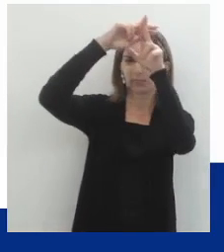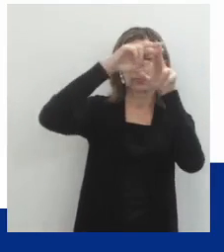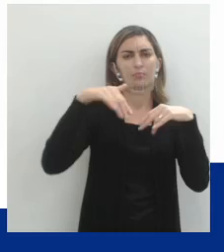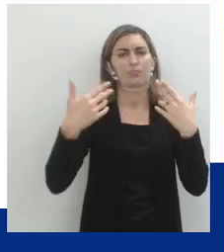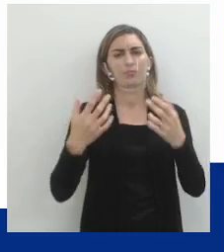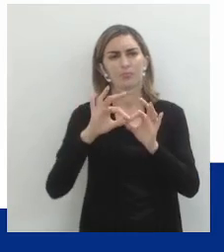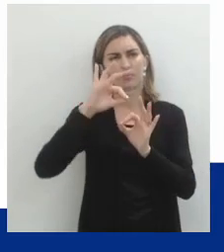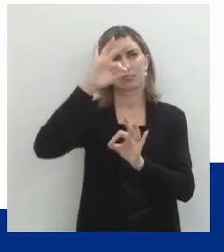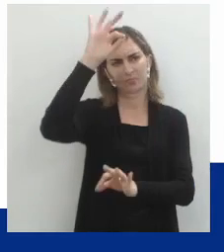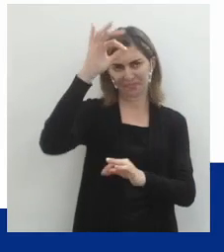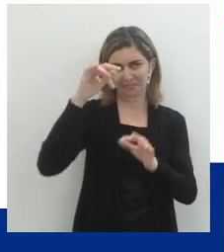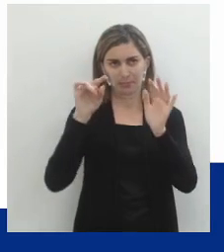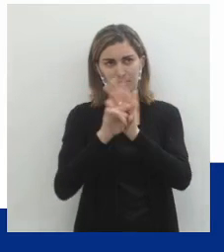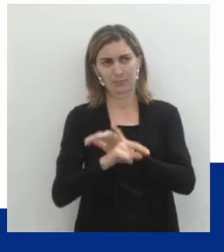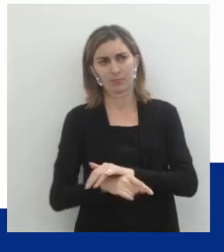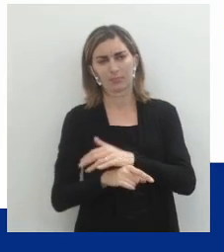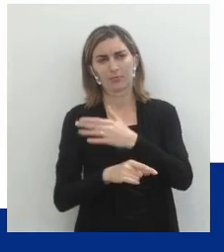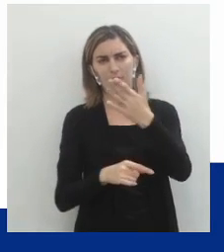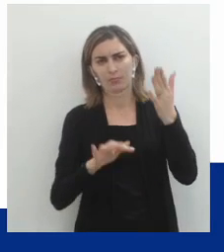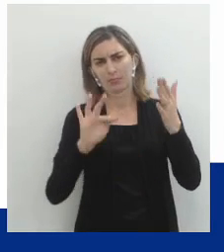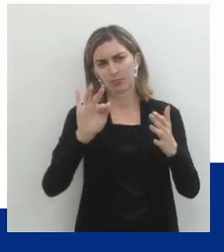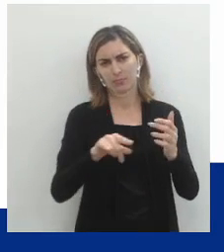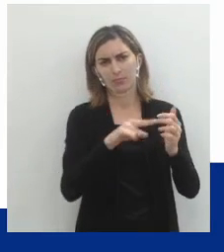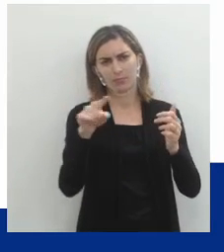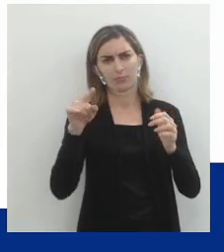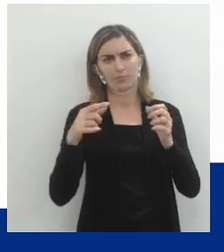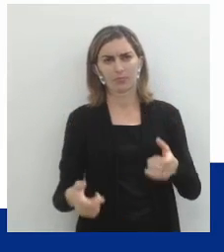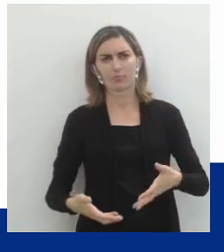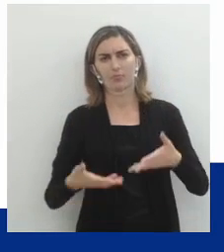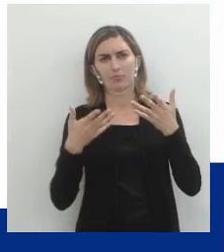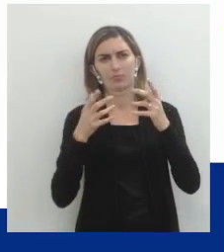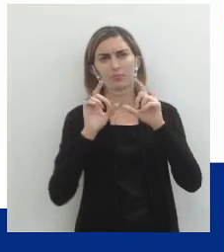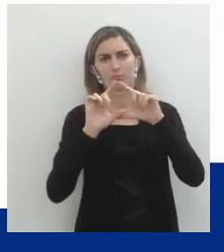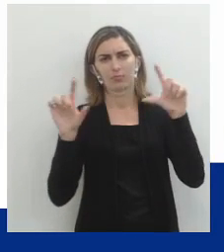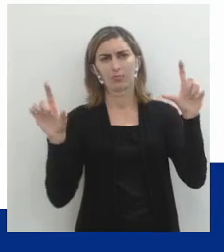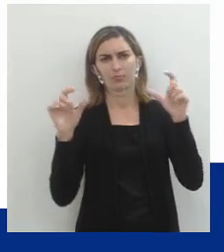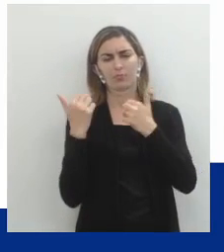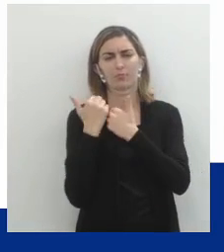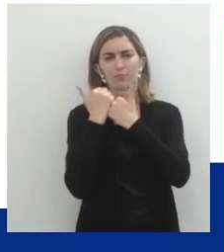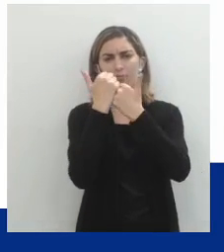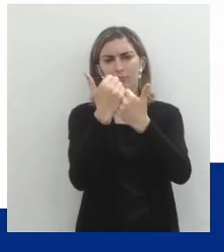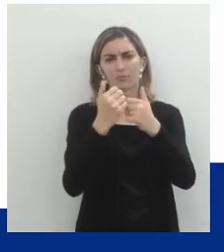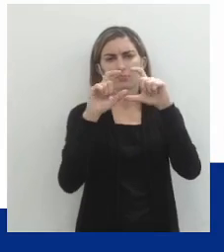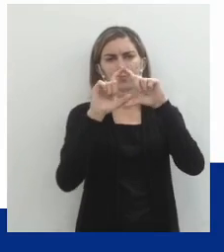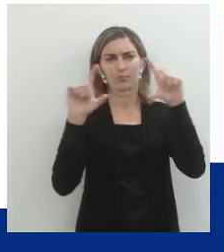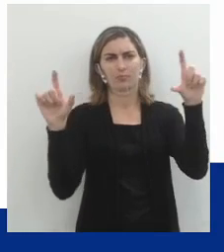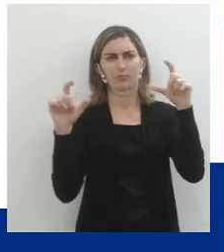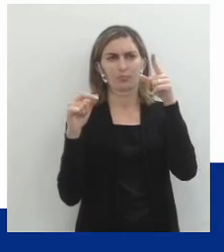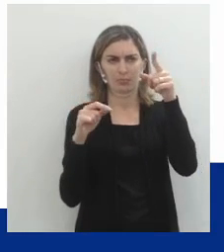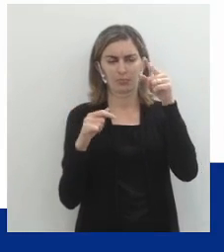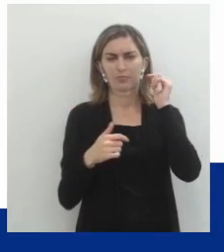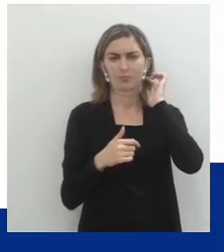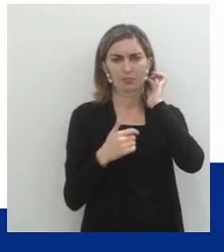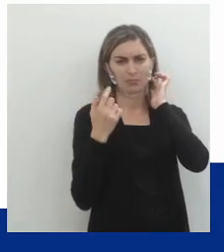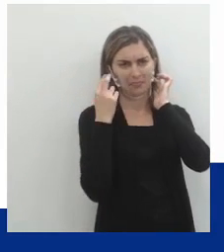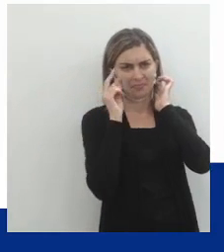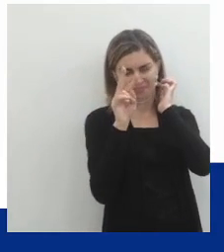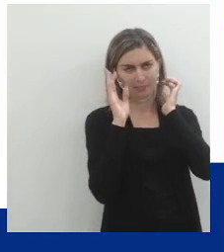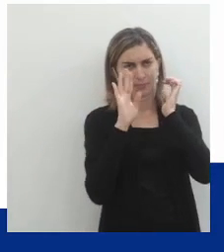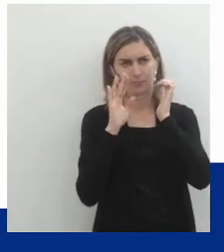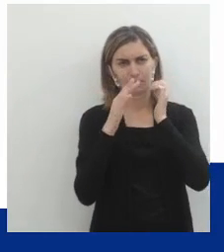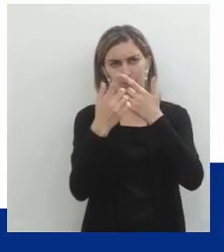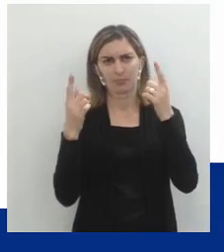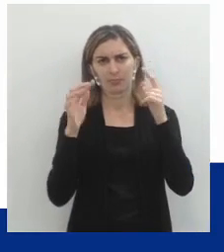galera, tá aí a nossa pergunta. A nossa função em destaque está representada aqui, beleza? Olha que legal.